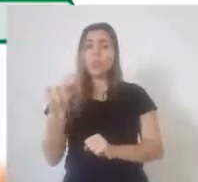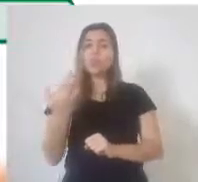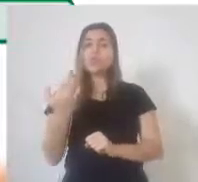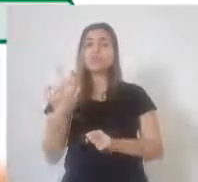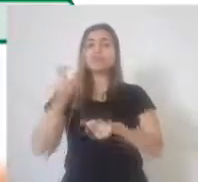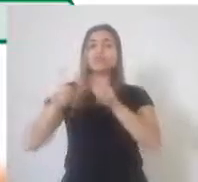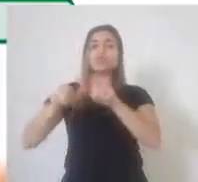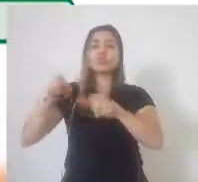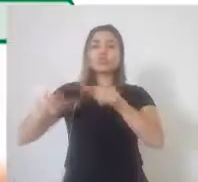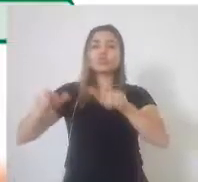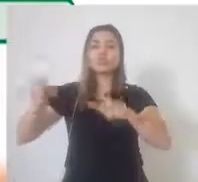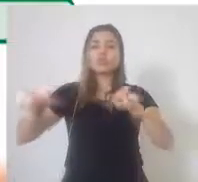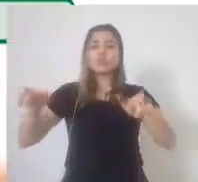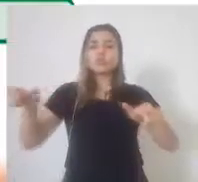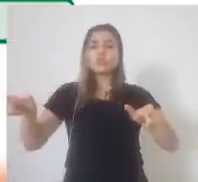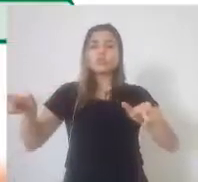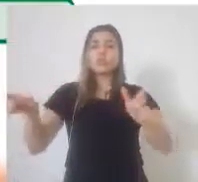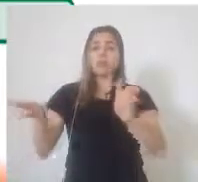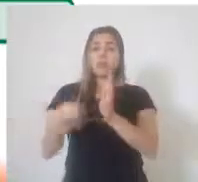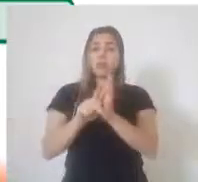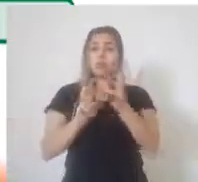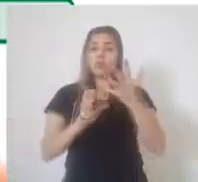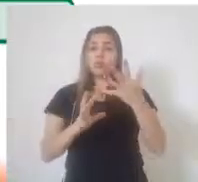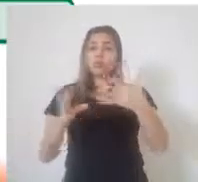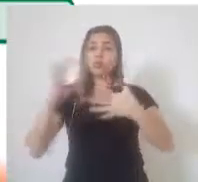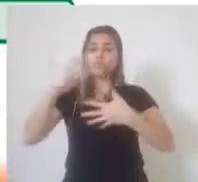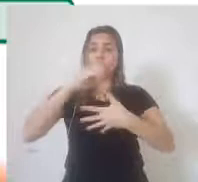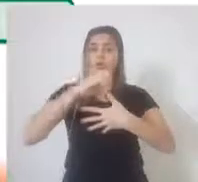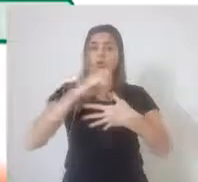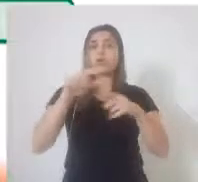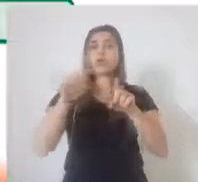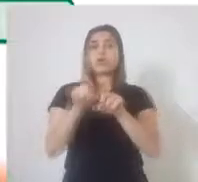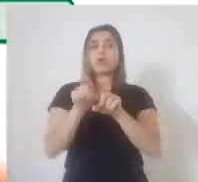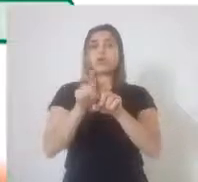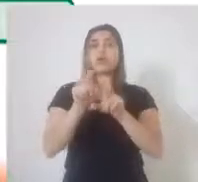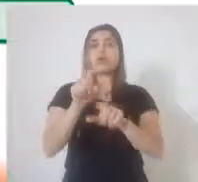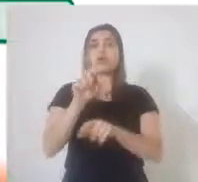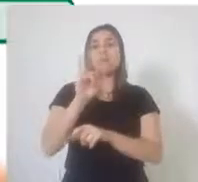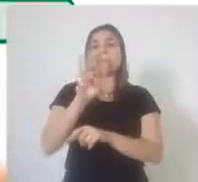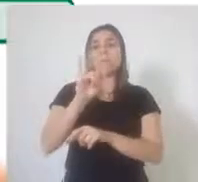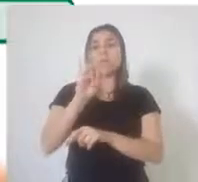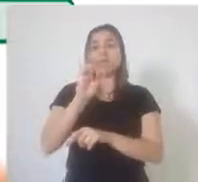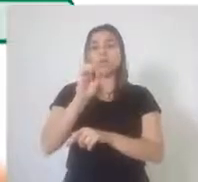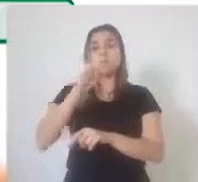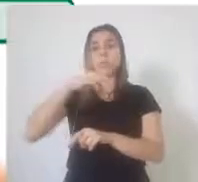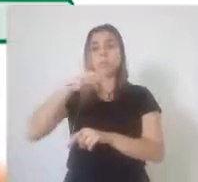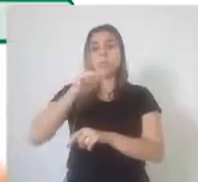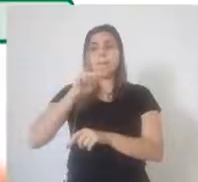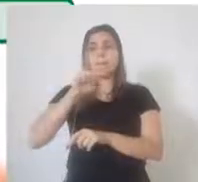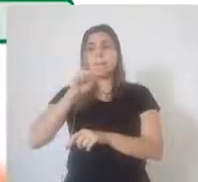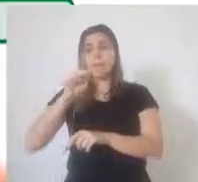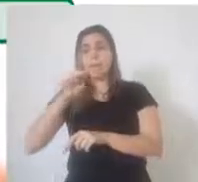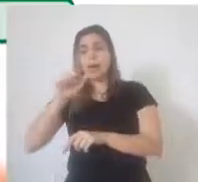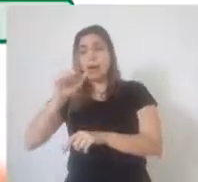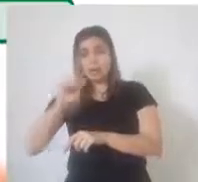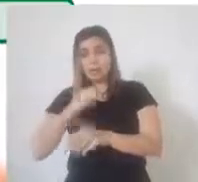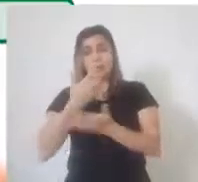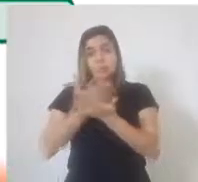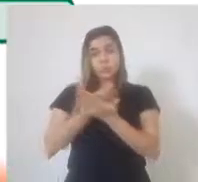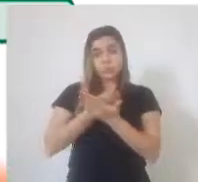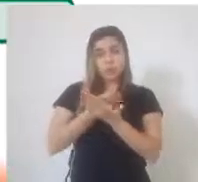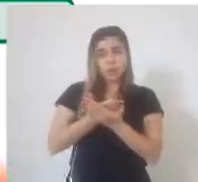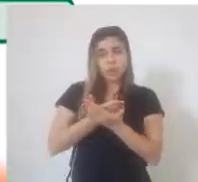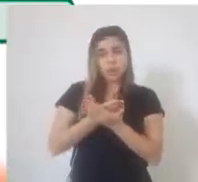a quantidade numérica de indivíduos de uma cadeia alimentar e a quantidade de biomassa dessa cadeia alimentar